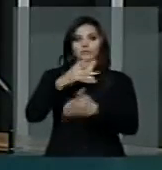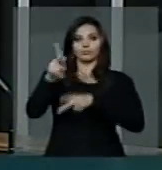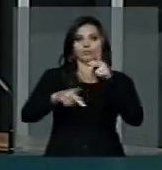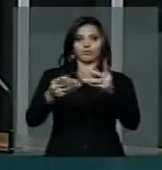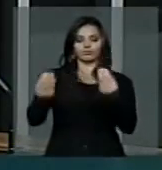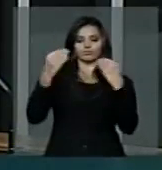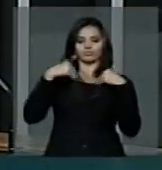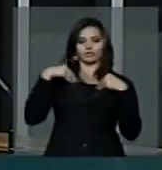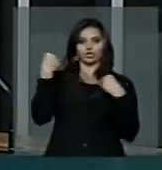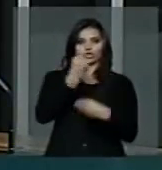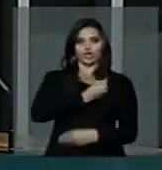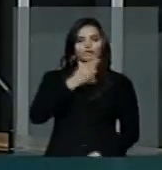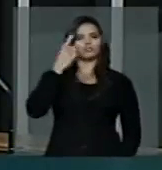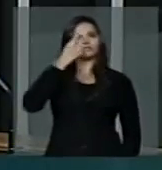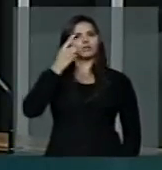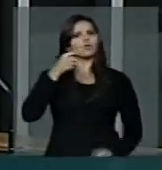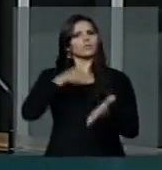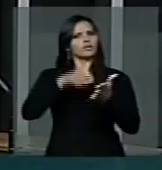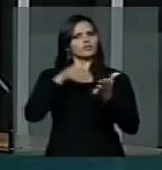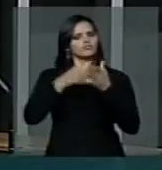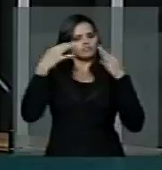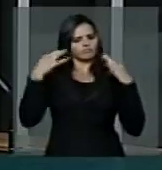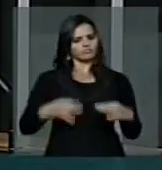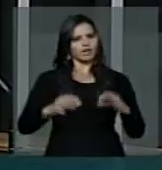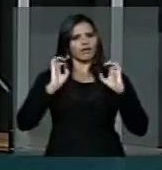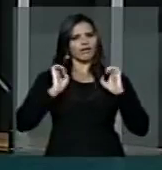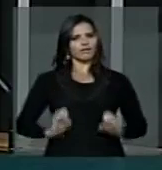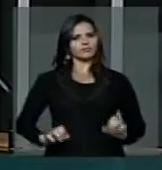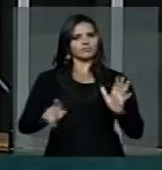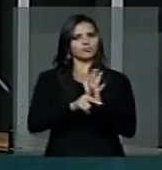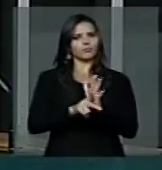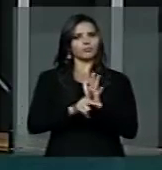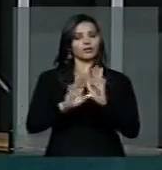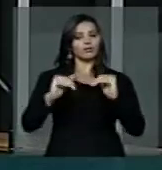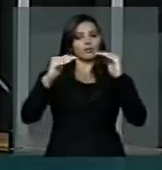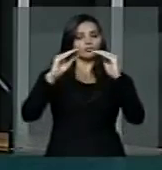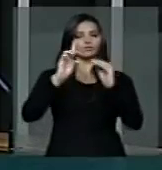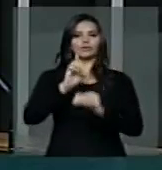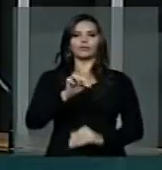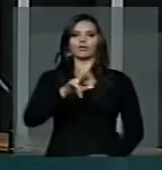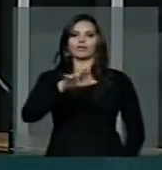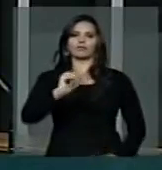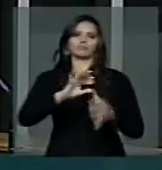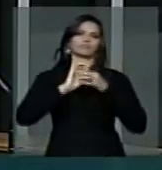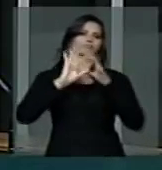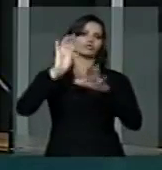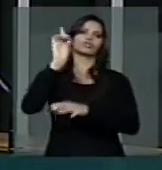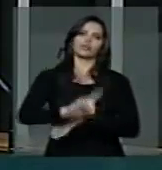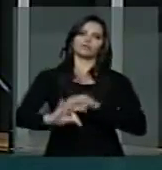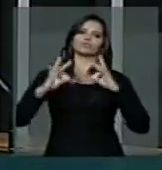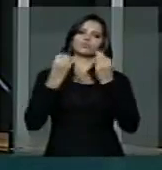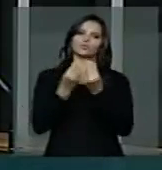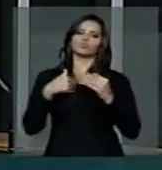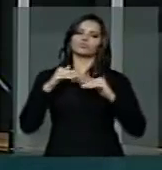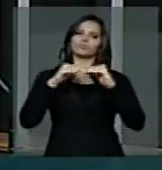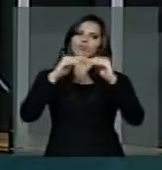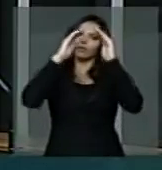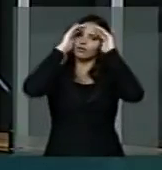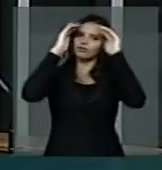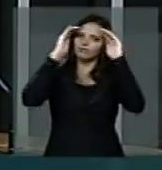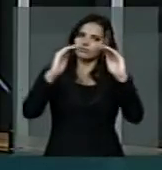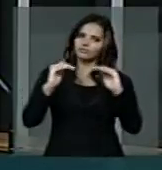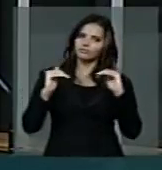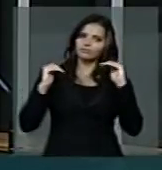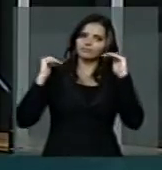parlamentares, e temos a obrigação moral e ética com o Estado democrático de direito de responder à